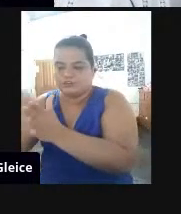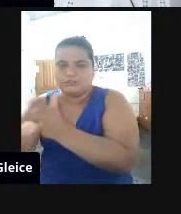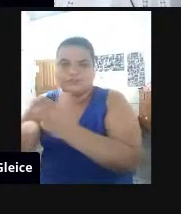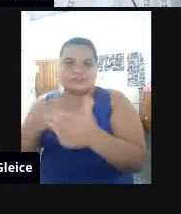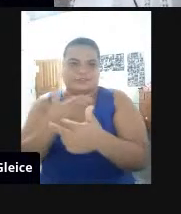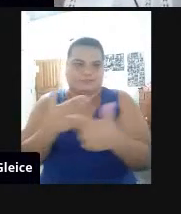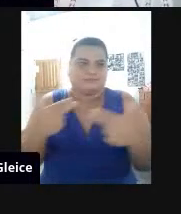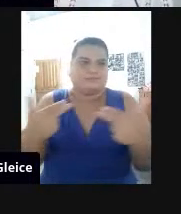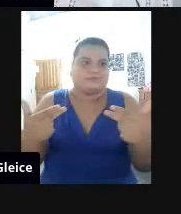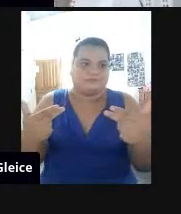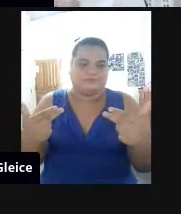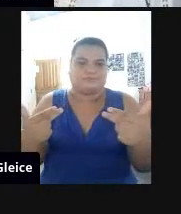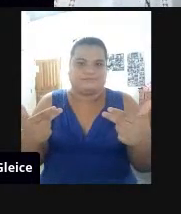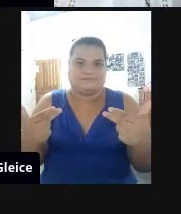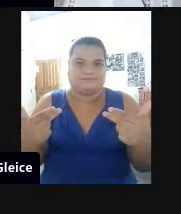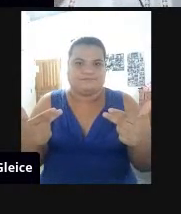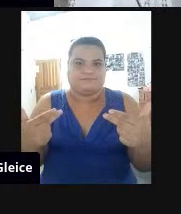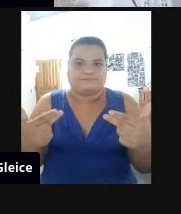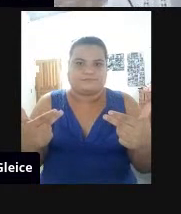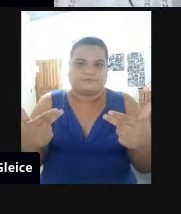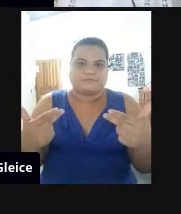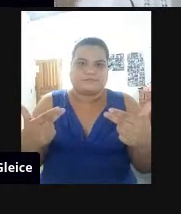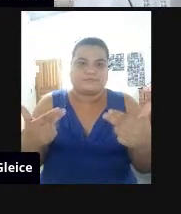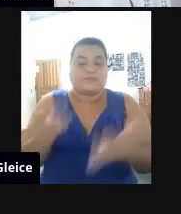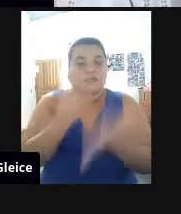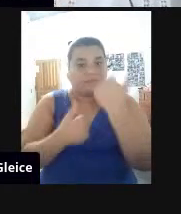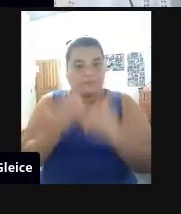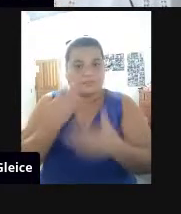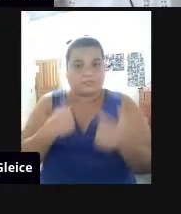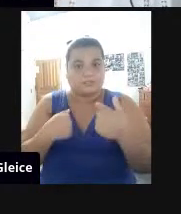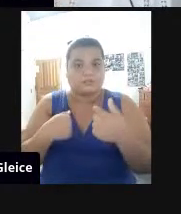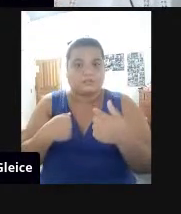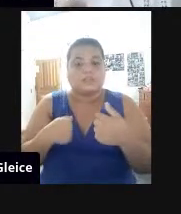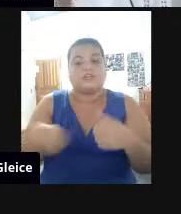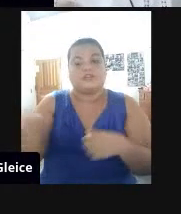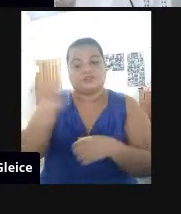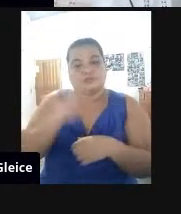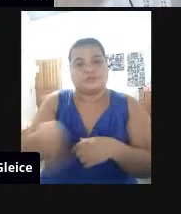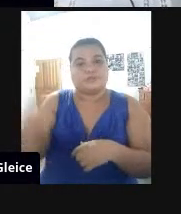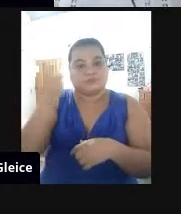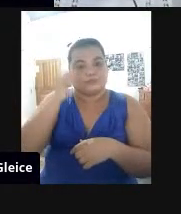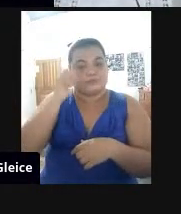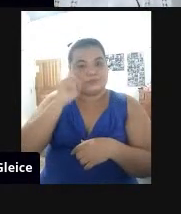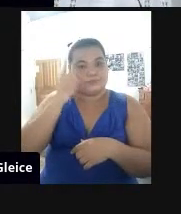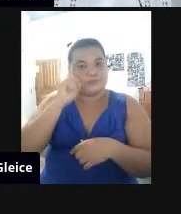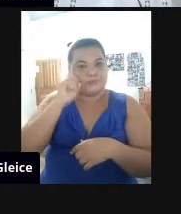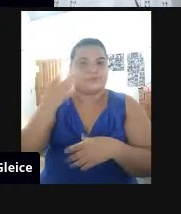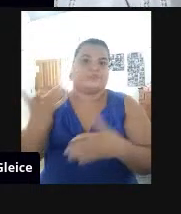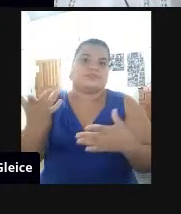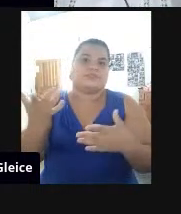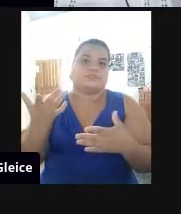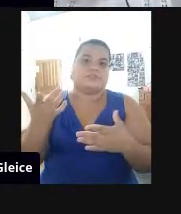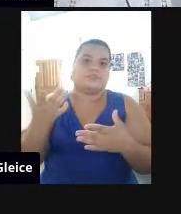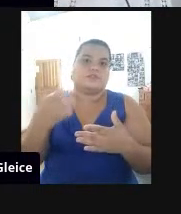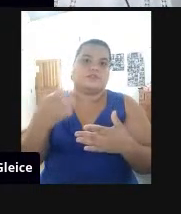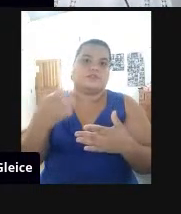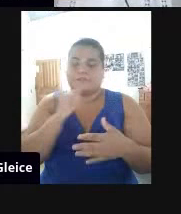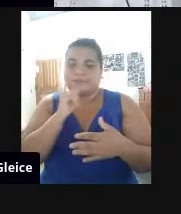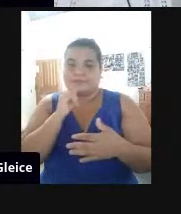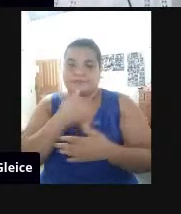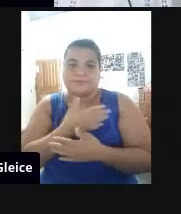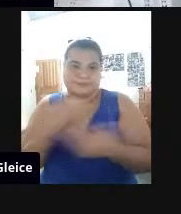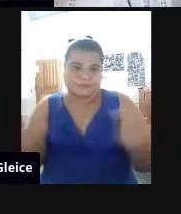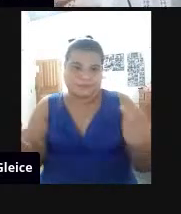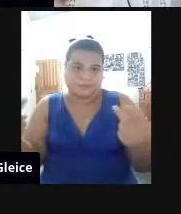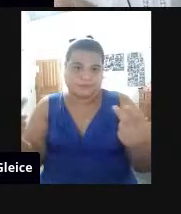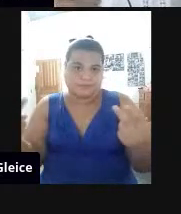desses xenobióticos, tanto na alimentação quanto no dia a dia mesmo, né? Então, eu falei de algumas situações relacionadas com o dia a dia, em relação